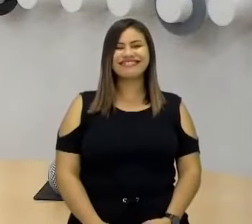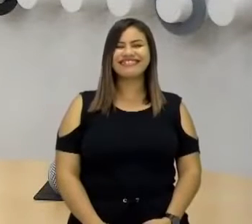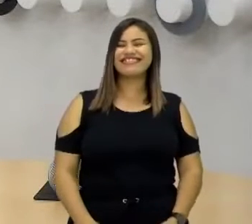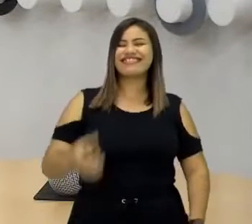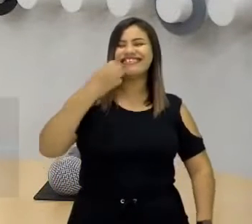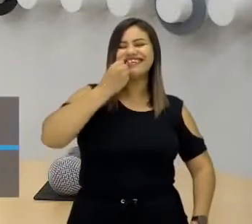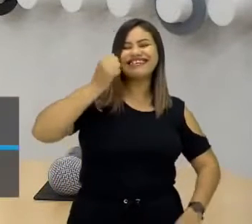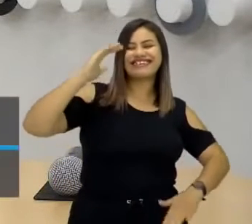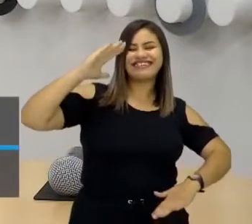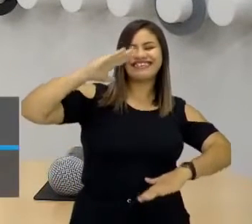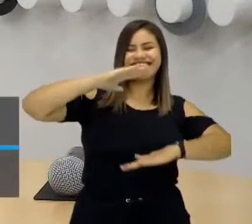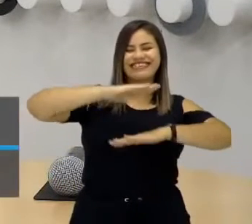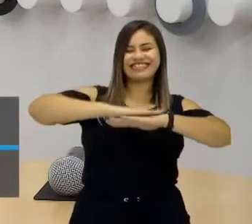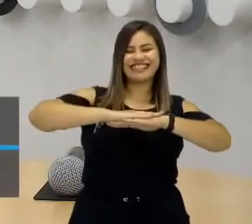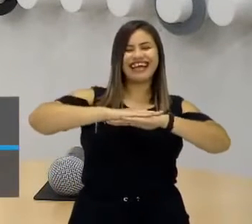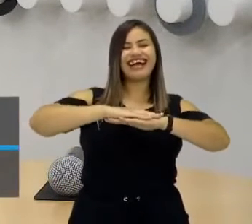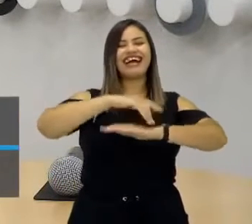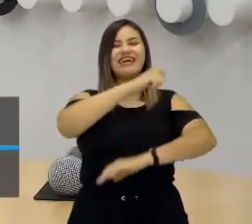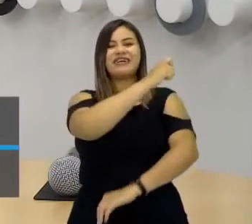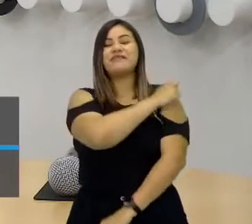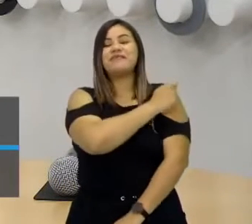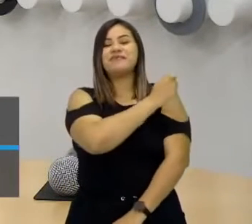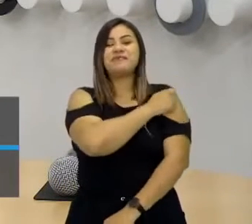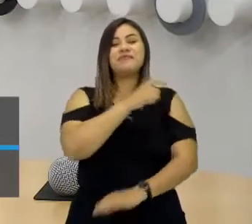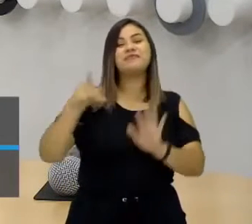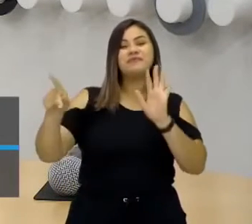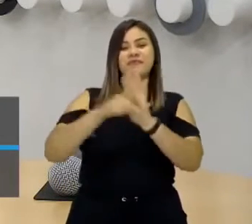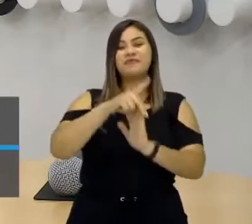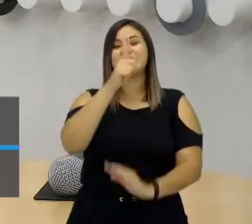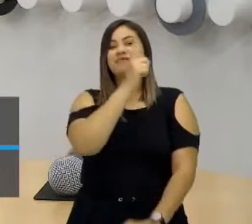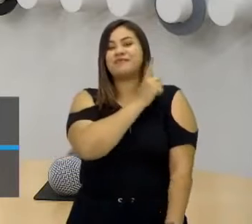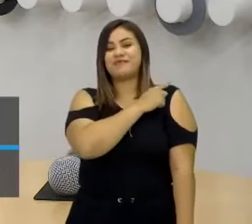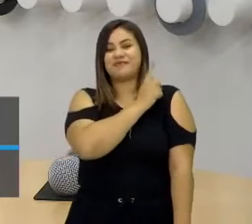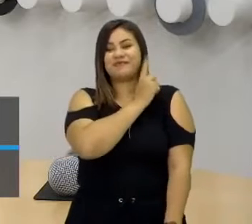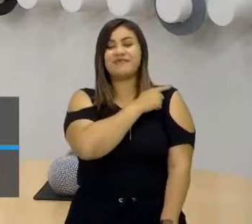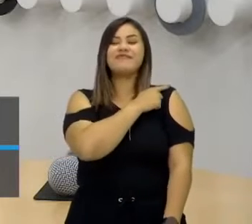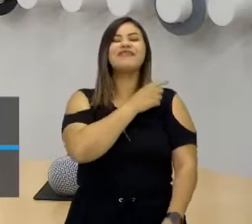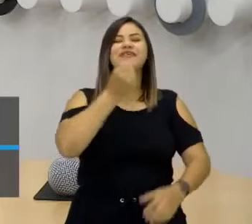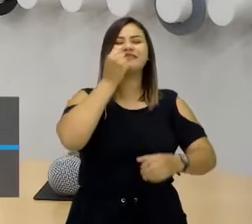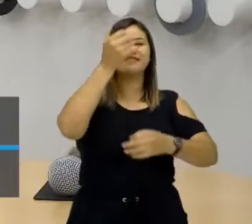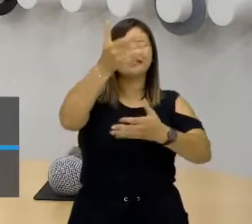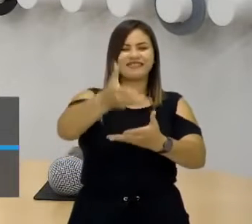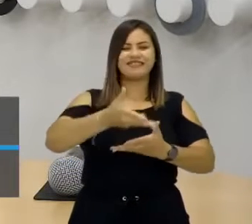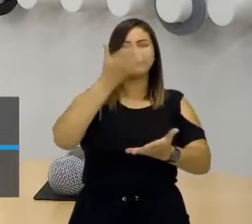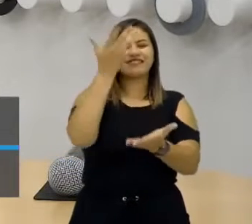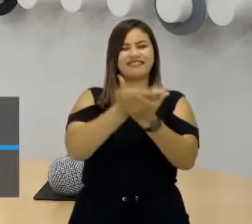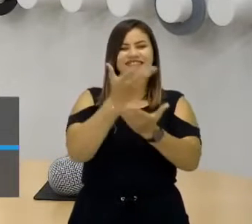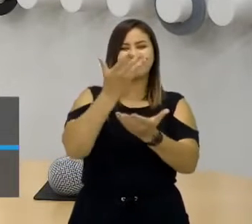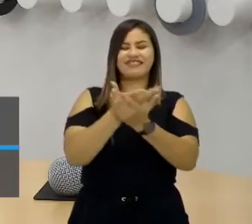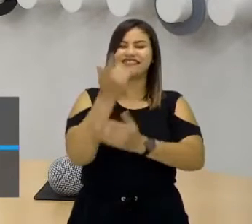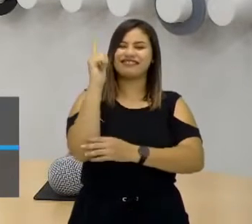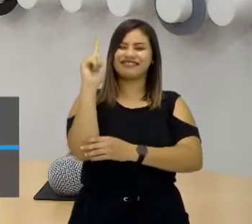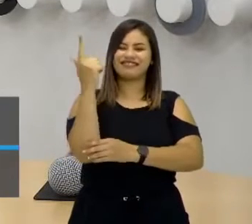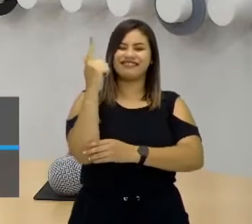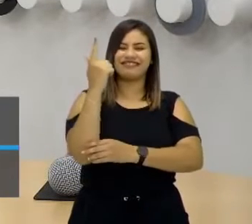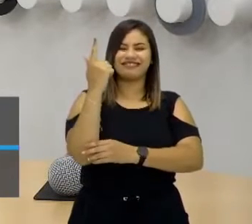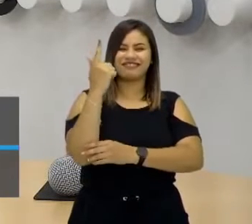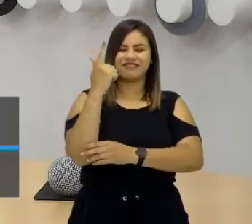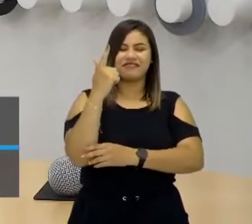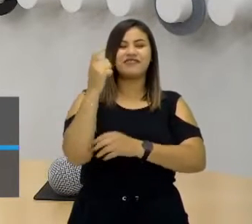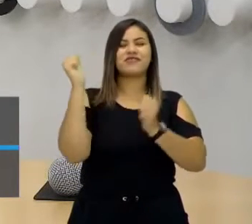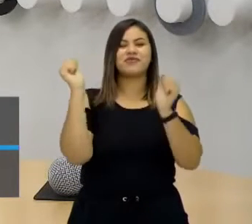Boa tarde, alunos da primeira série, sejam bem-vindos a mais essa aula de Geografia, aqui com o